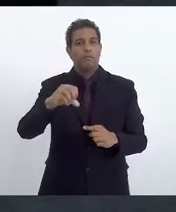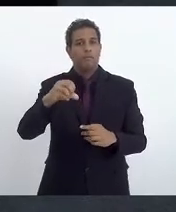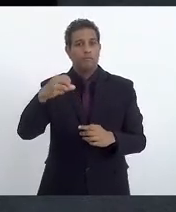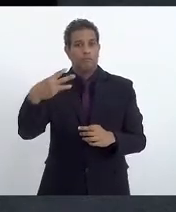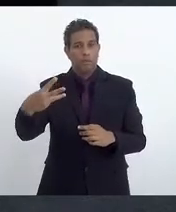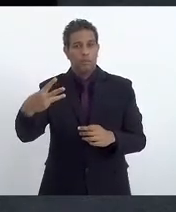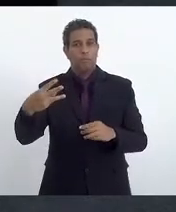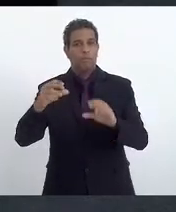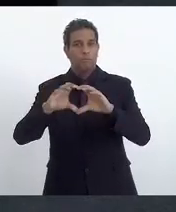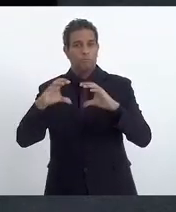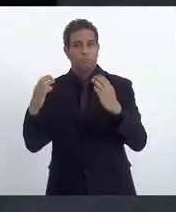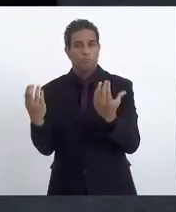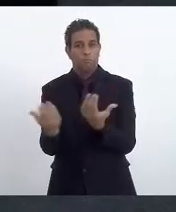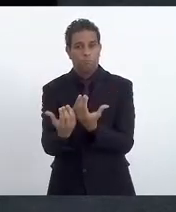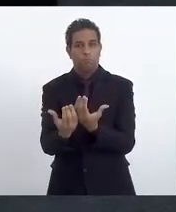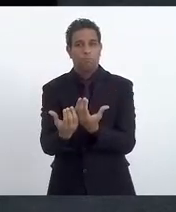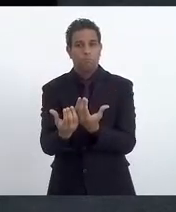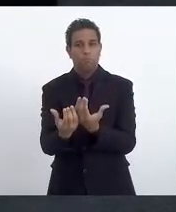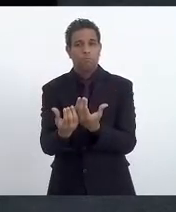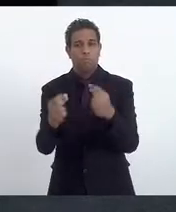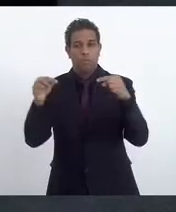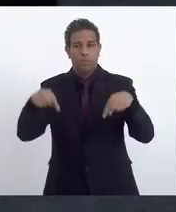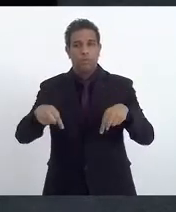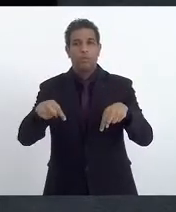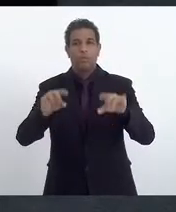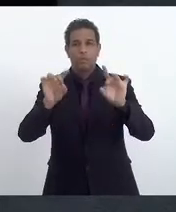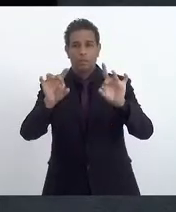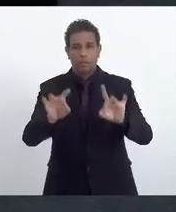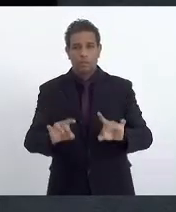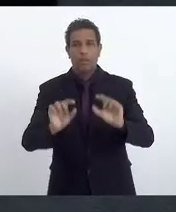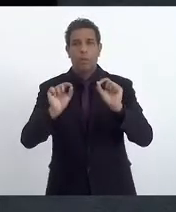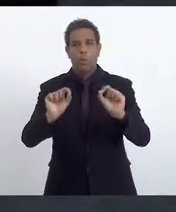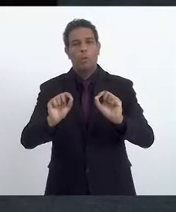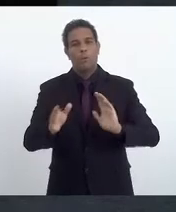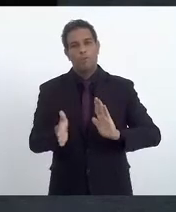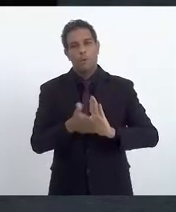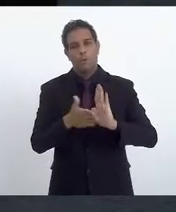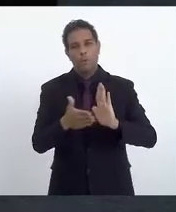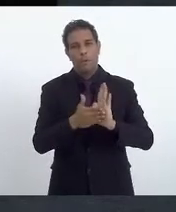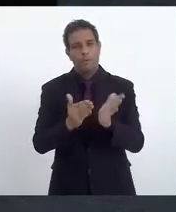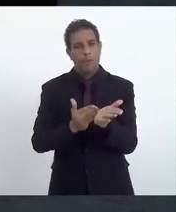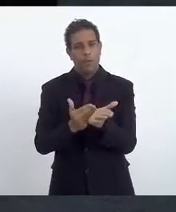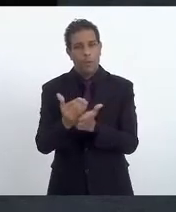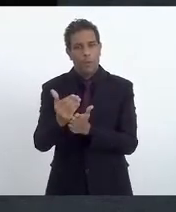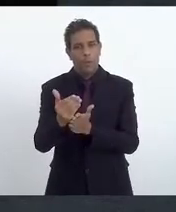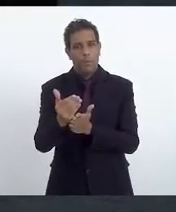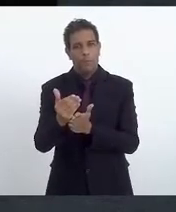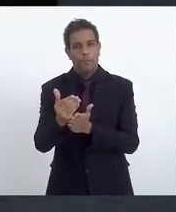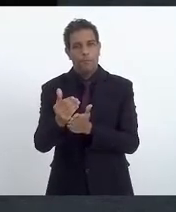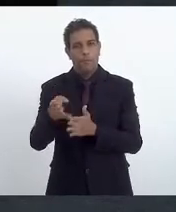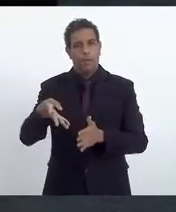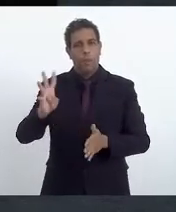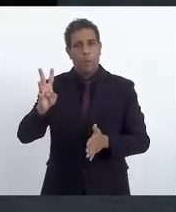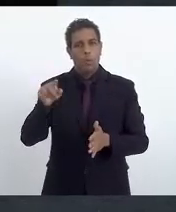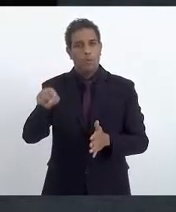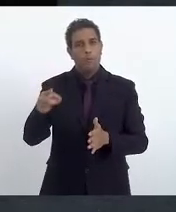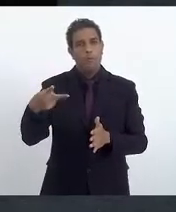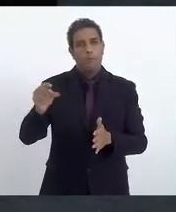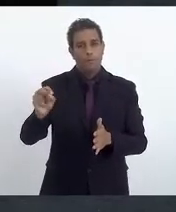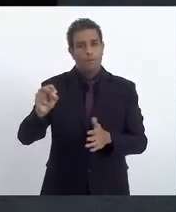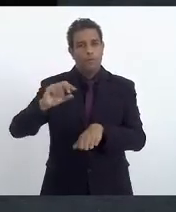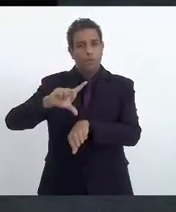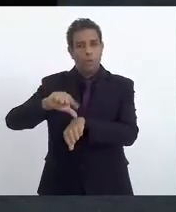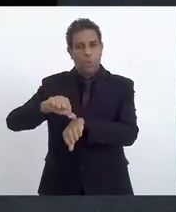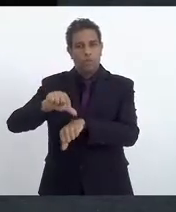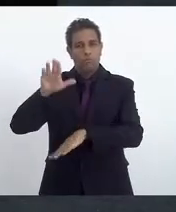193ª sessão extraordinária que iniciada as 16:20